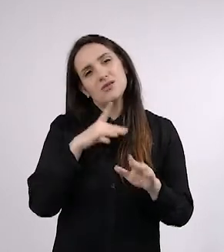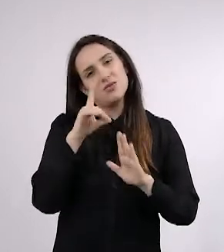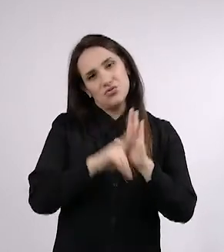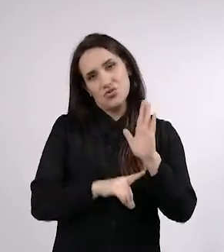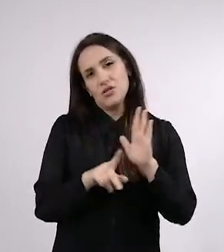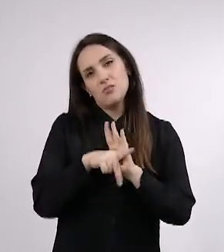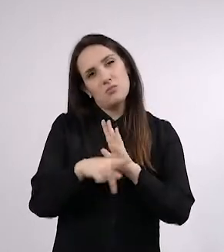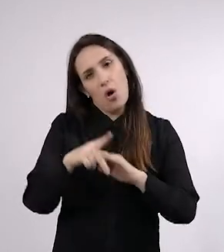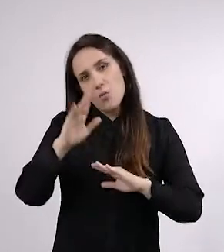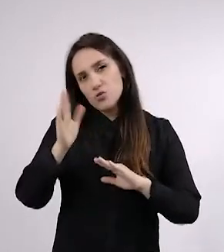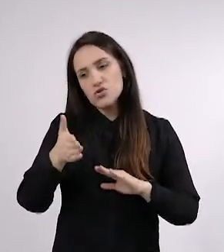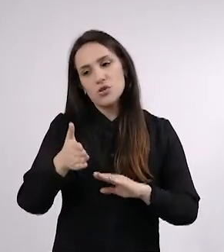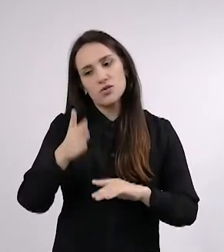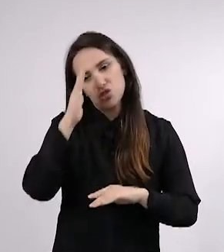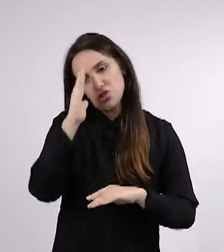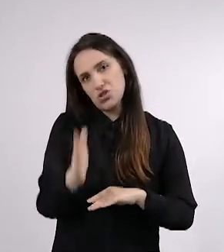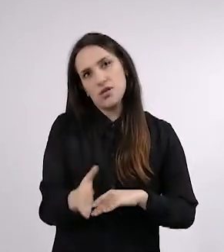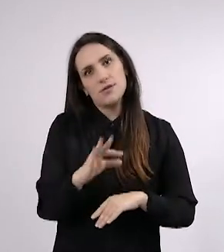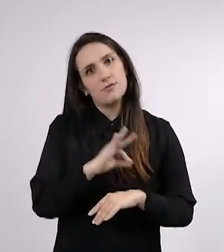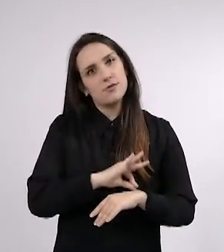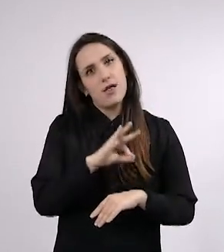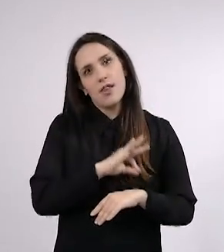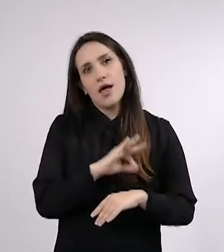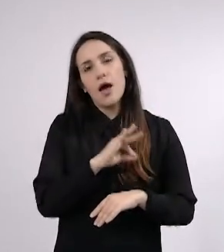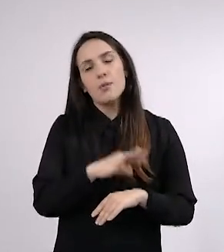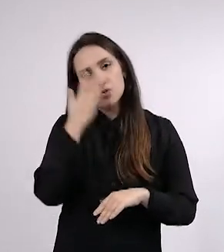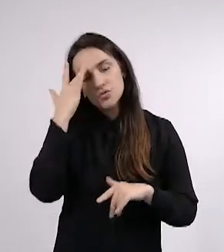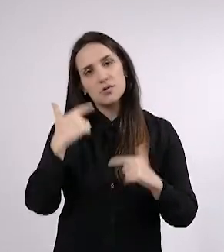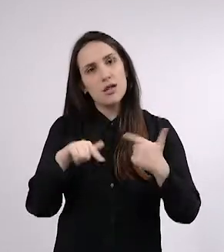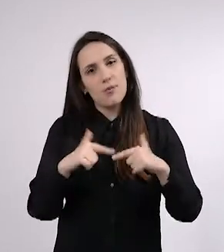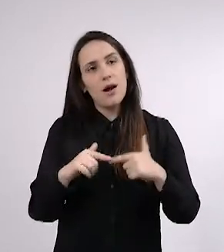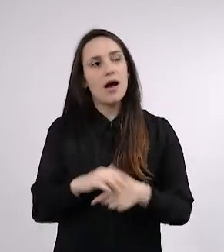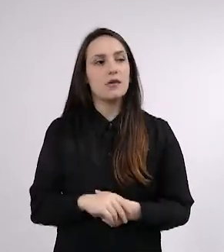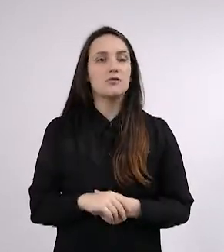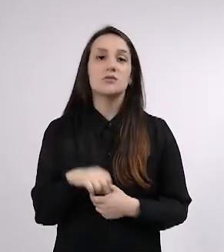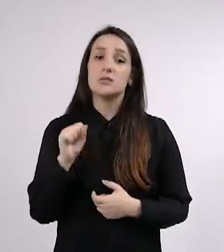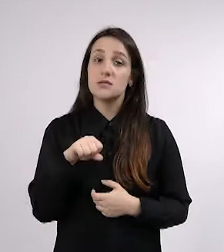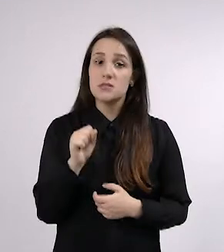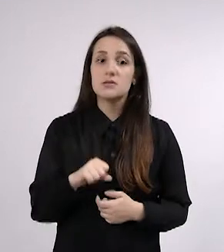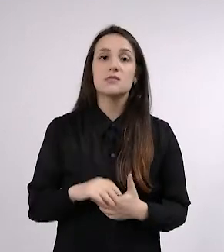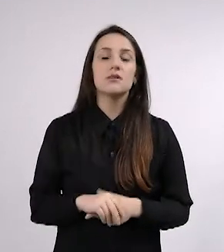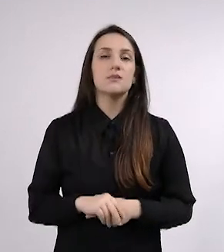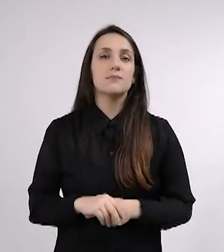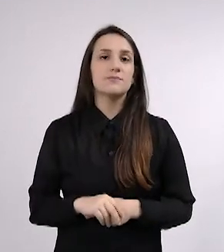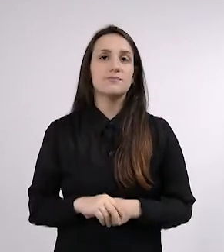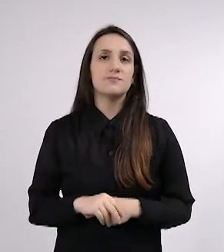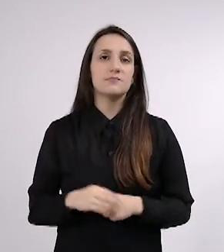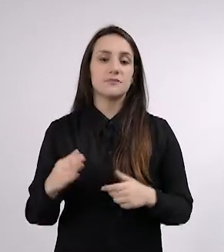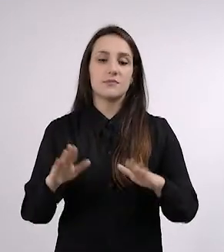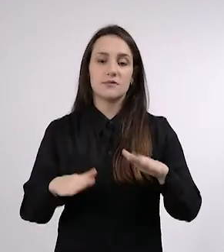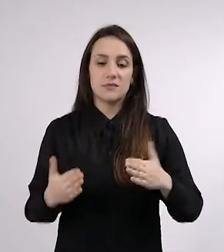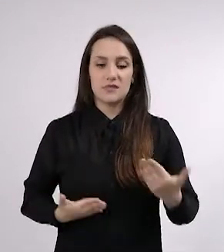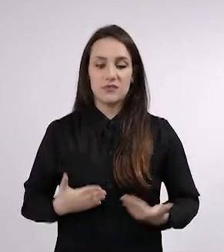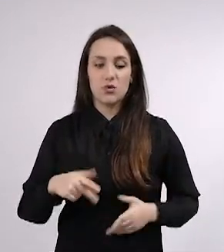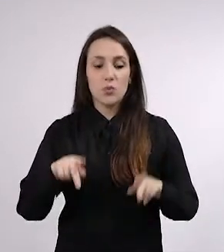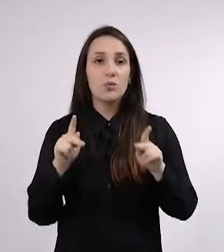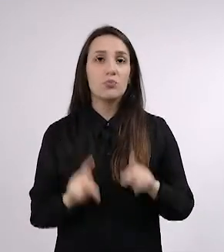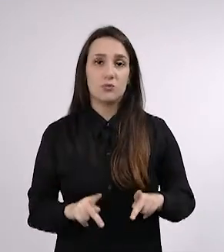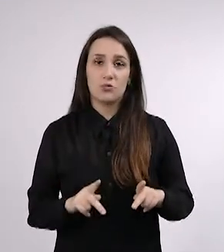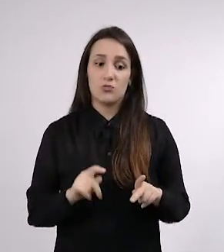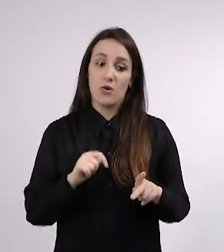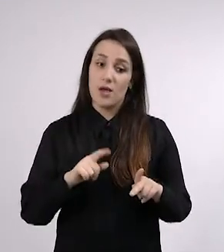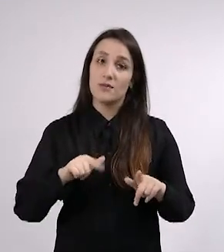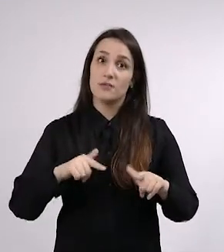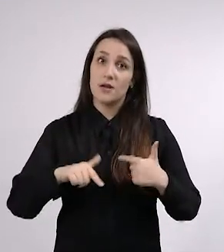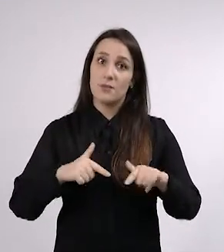direito adquirido, o que são pautas importantes. O servidor público é peça, talvez o maior